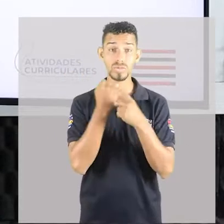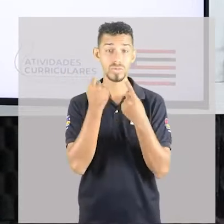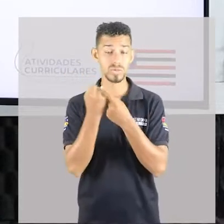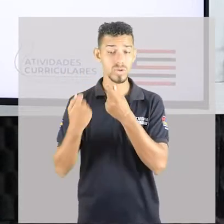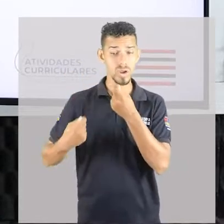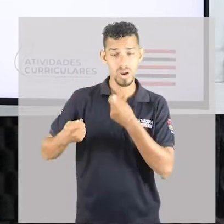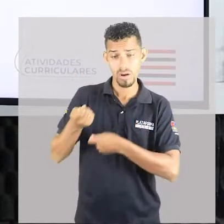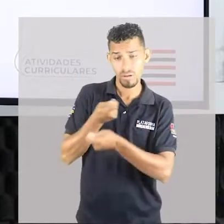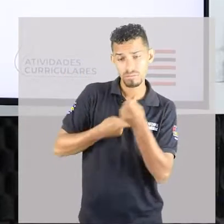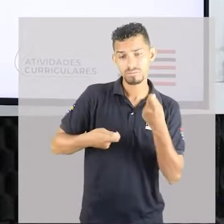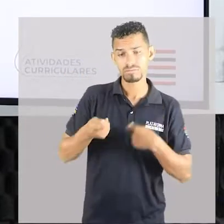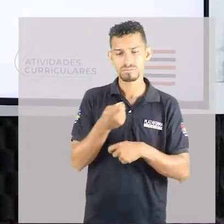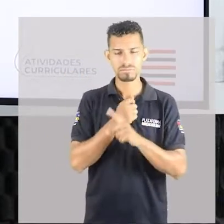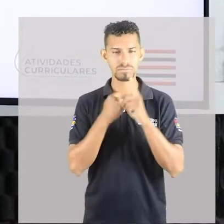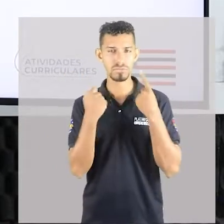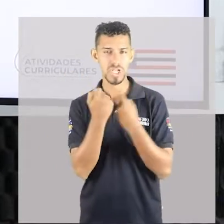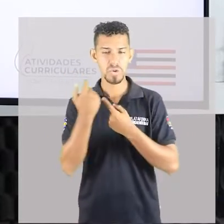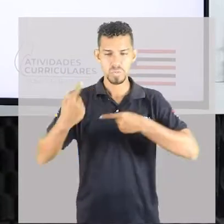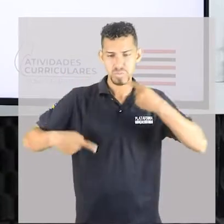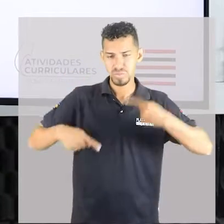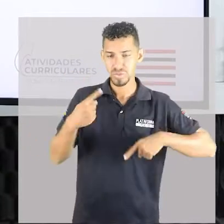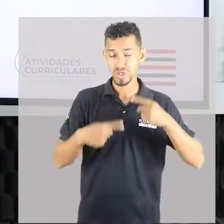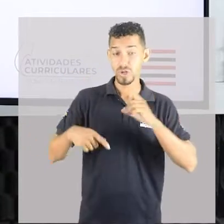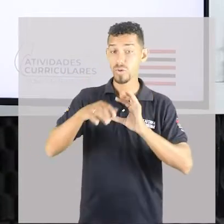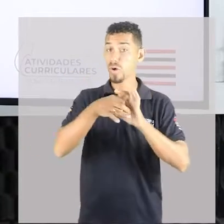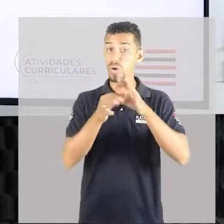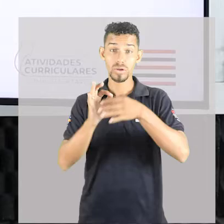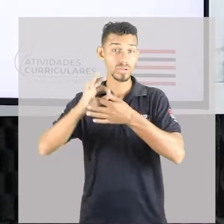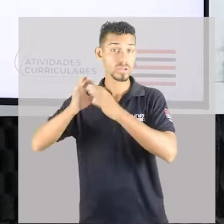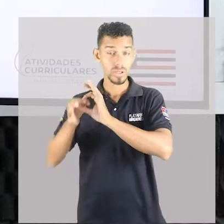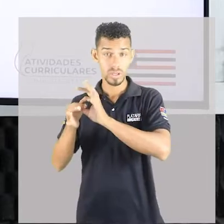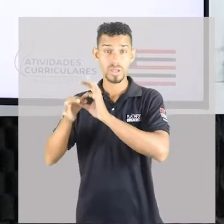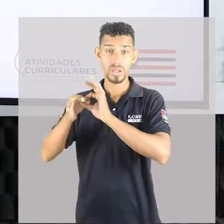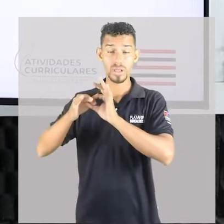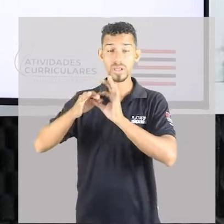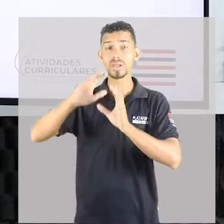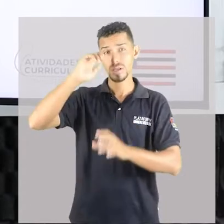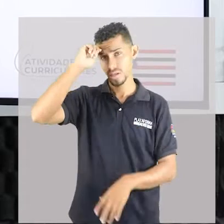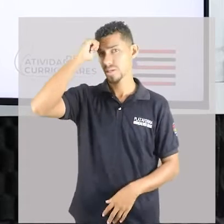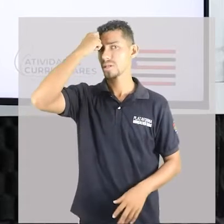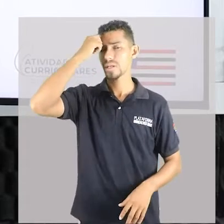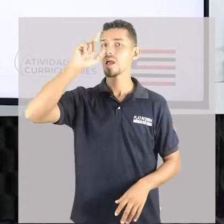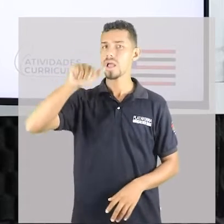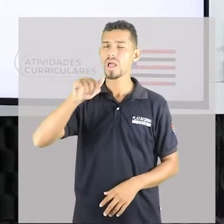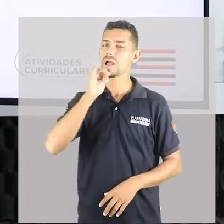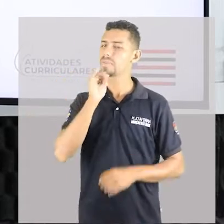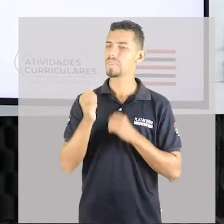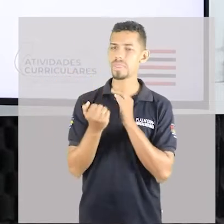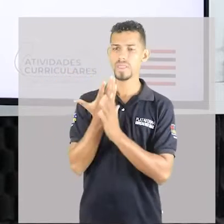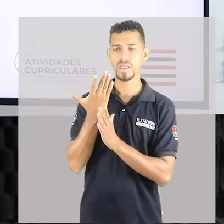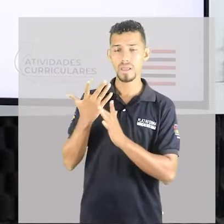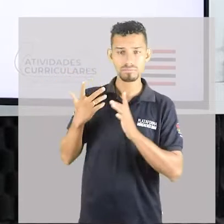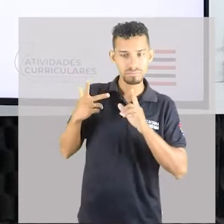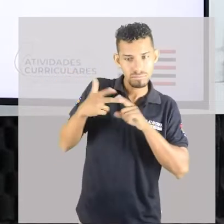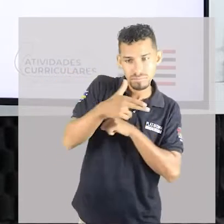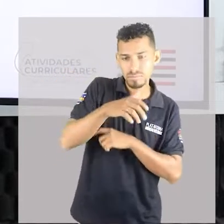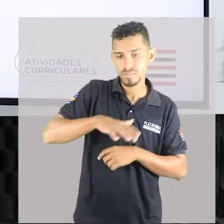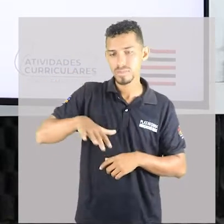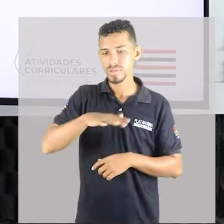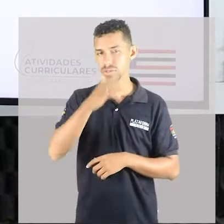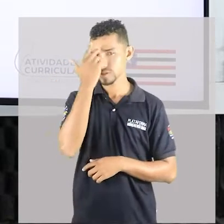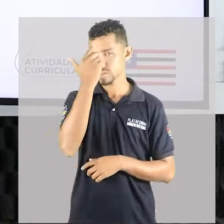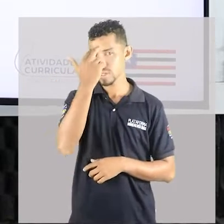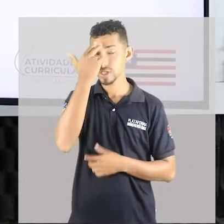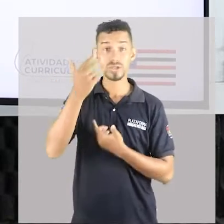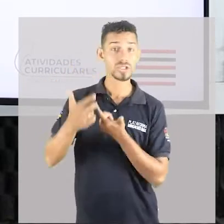social, político da África, do continente africano, ele é fruto de intervenções históricas de